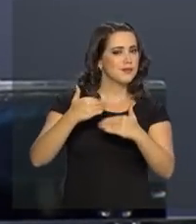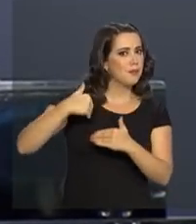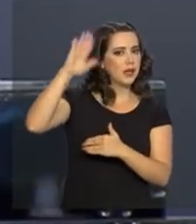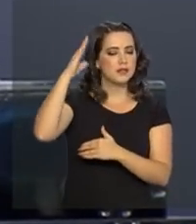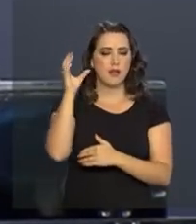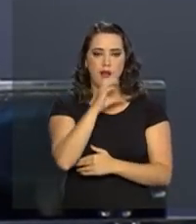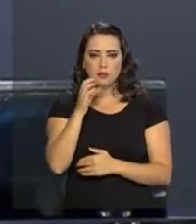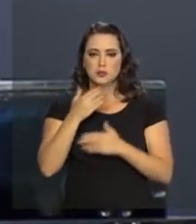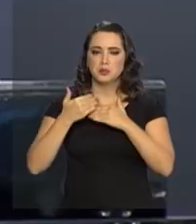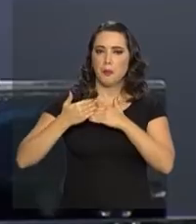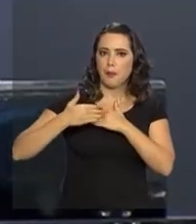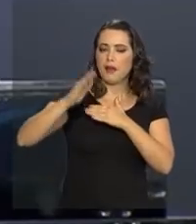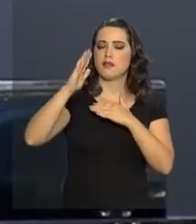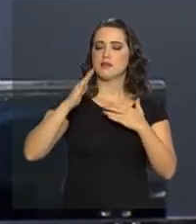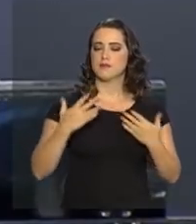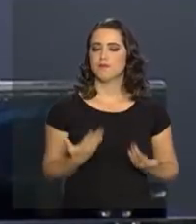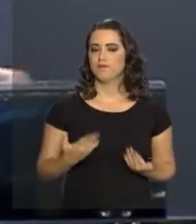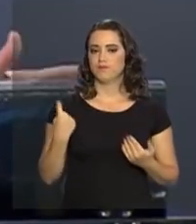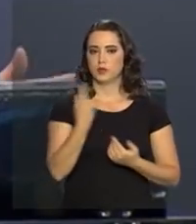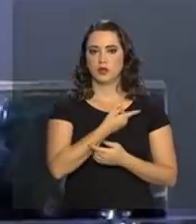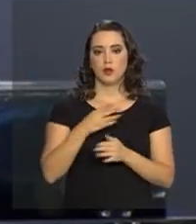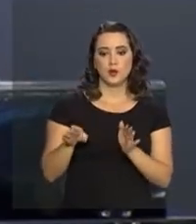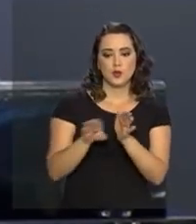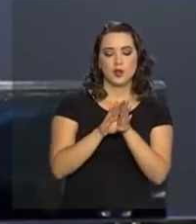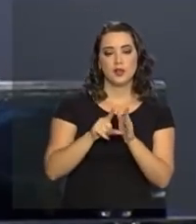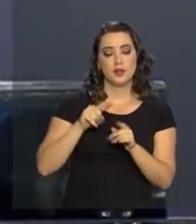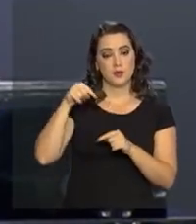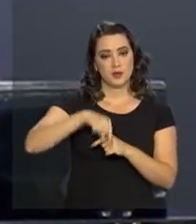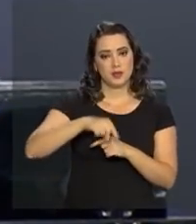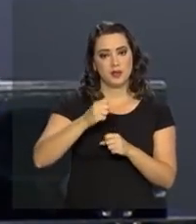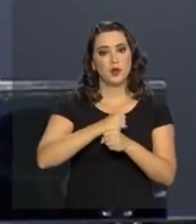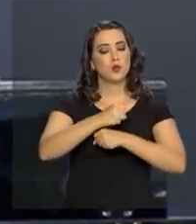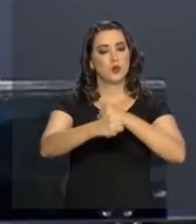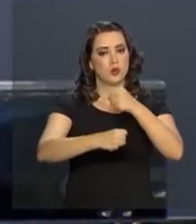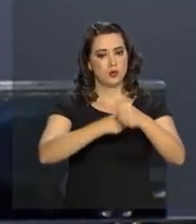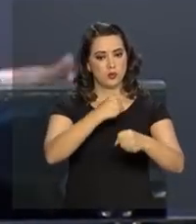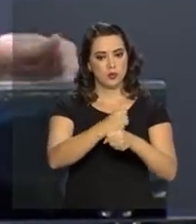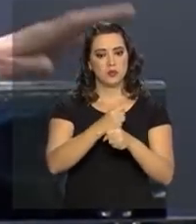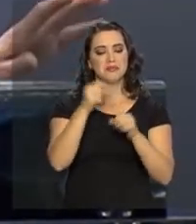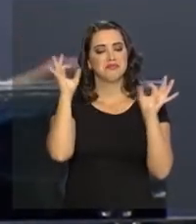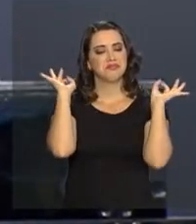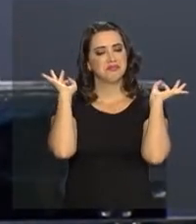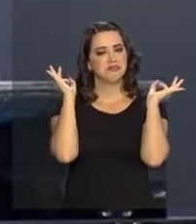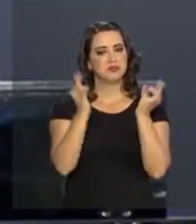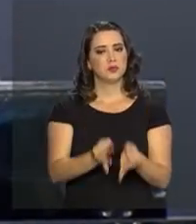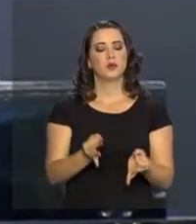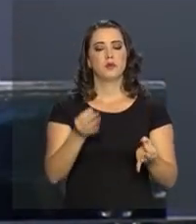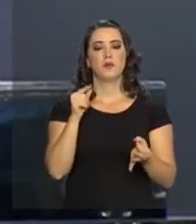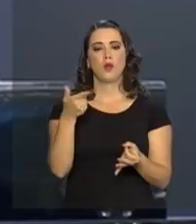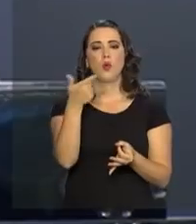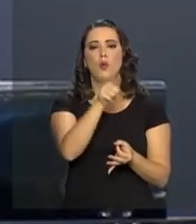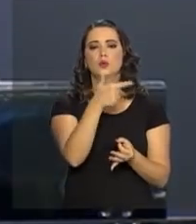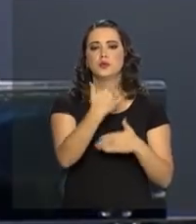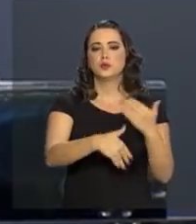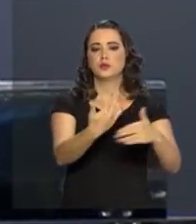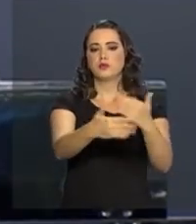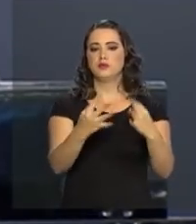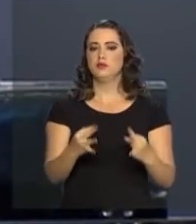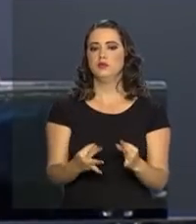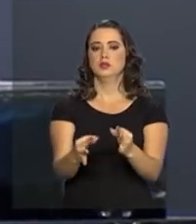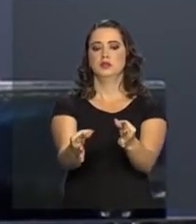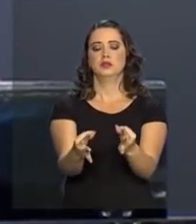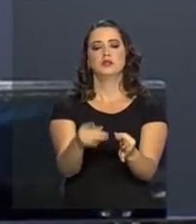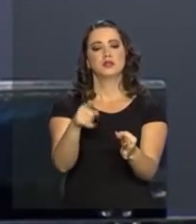maior. Então, quando nós viermos ao Salão do Automóvel no ano que vem, certa e seguramente outros avanços